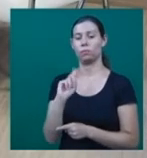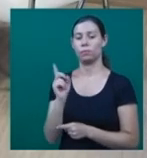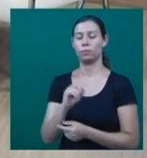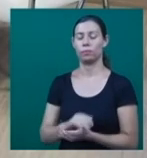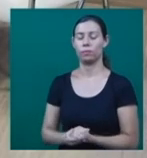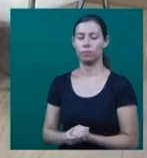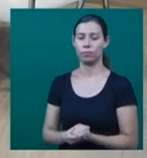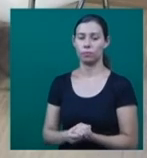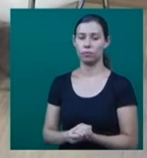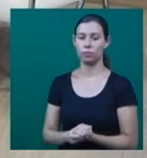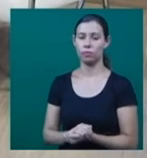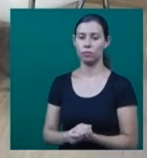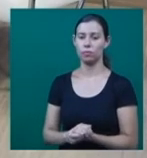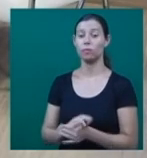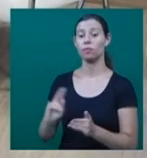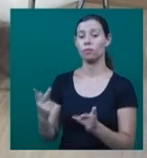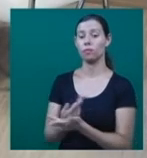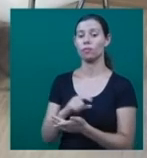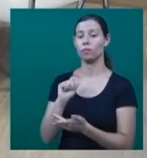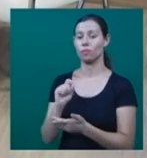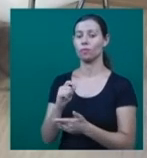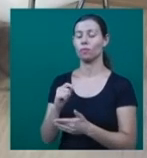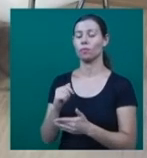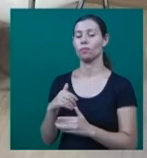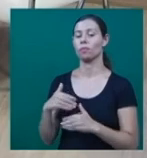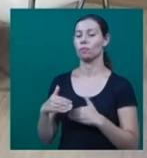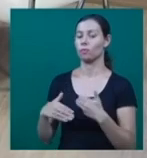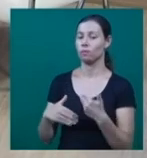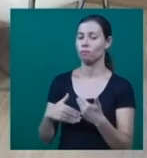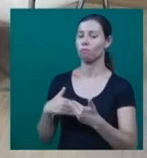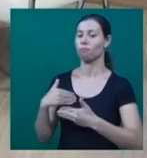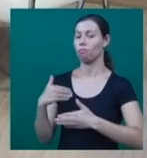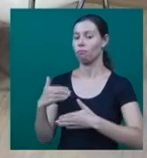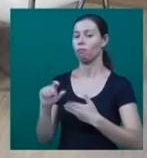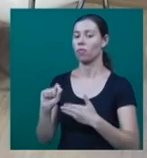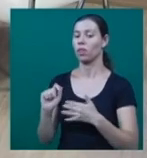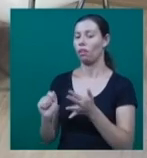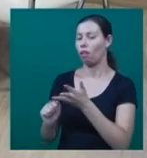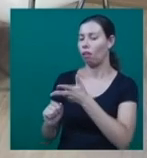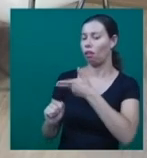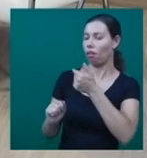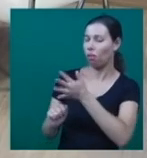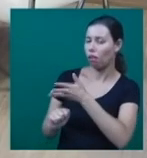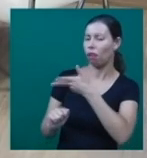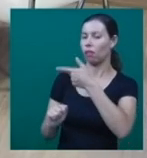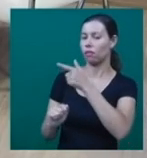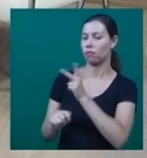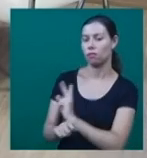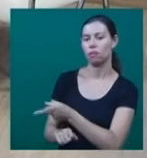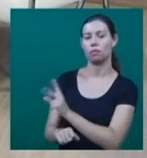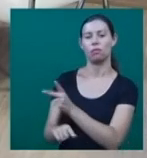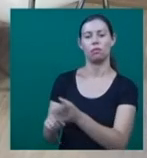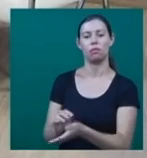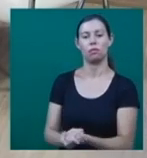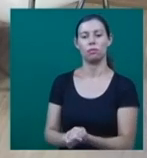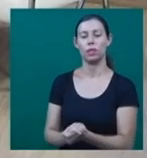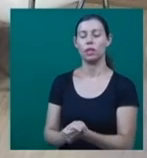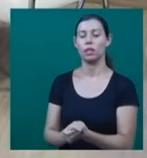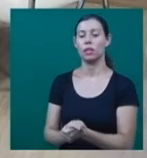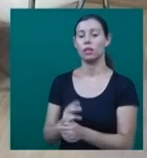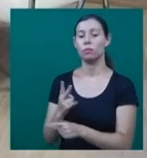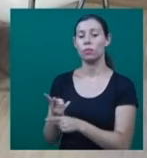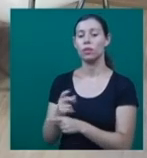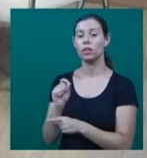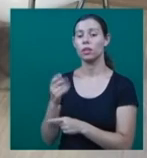geralmente, quando isso acontece, já vem de uma situação provavelmente reincidente. Né? E buscar também provas,